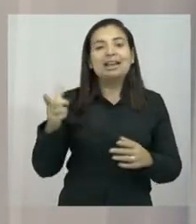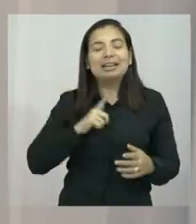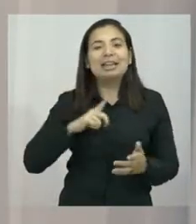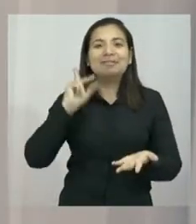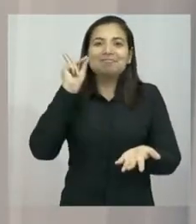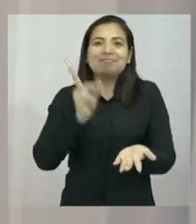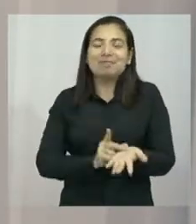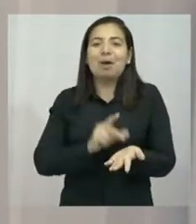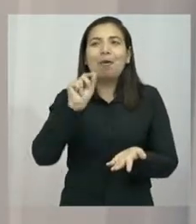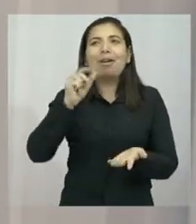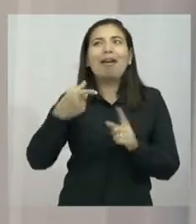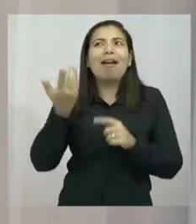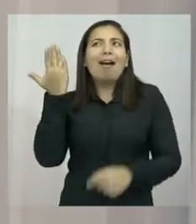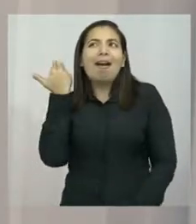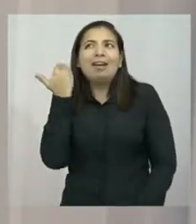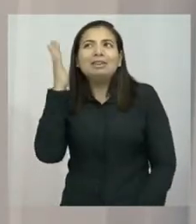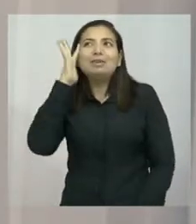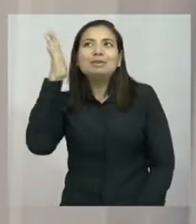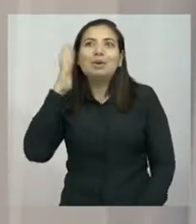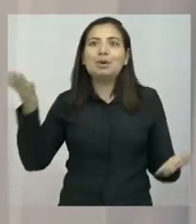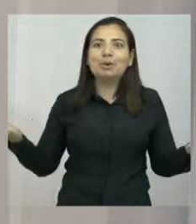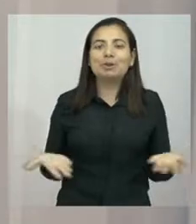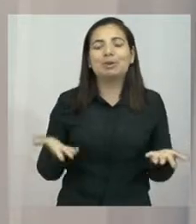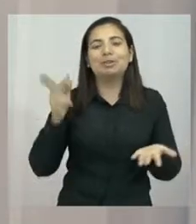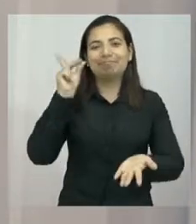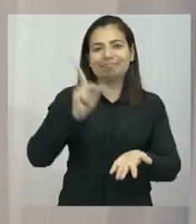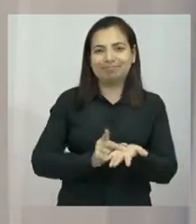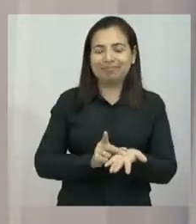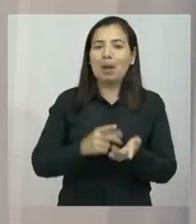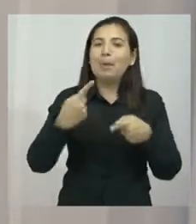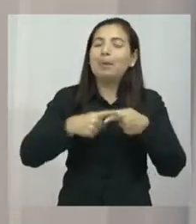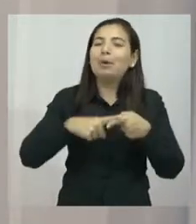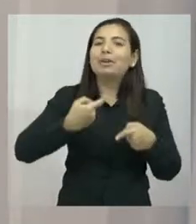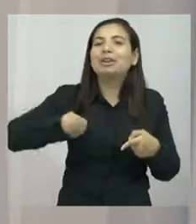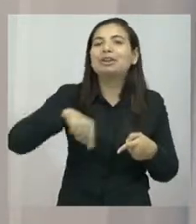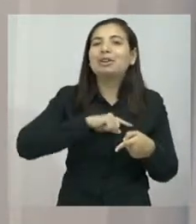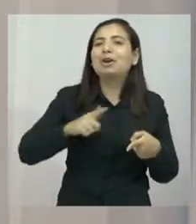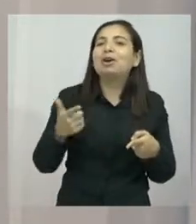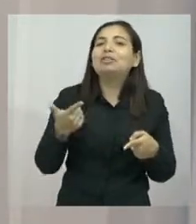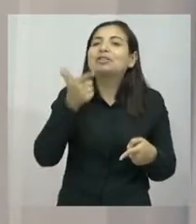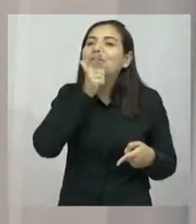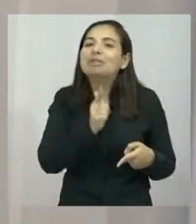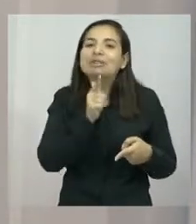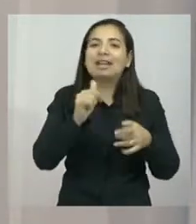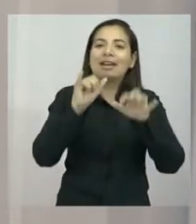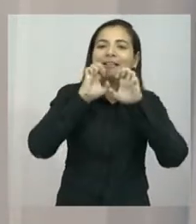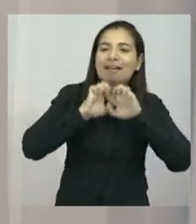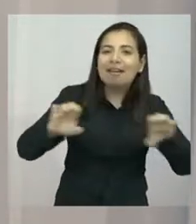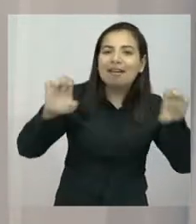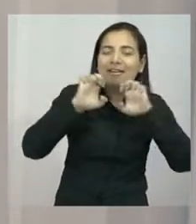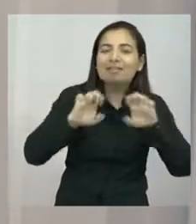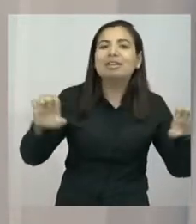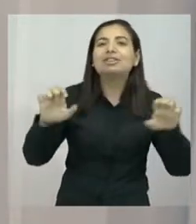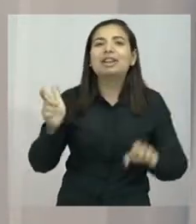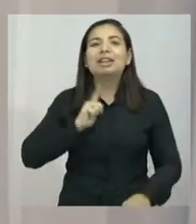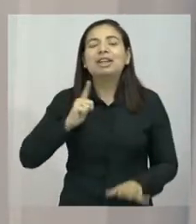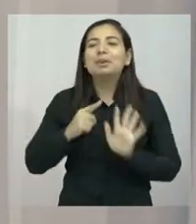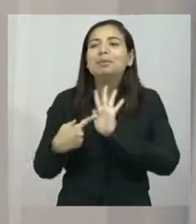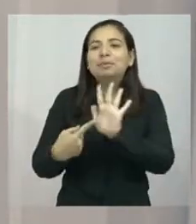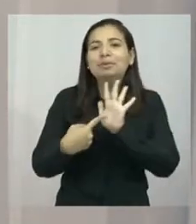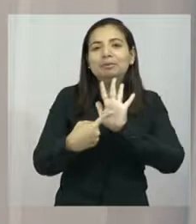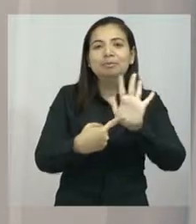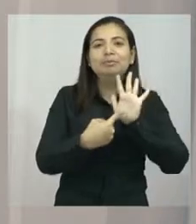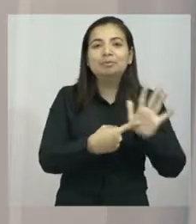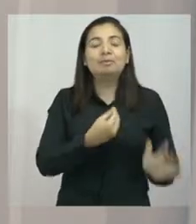não só de levar o evangelho, mas também de estar trazendo uma realidade diferente e, assim,